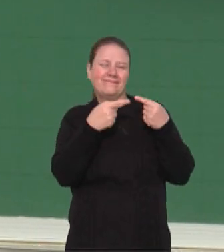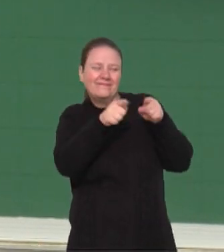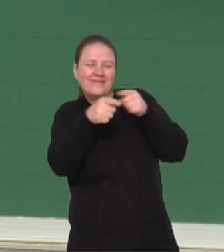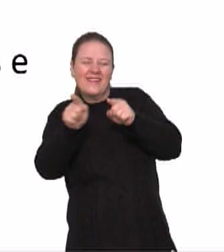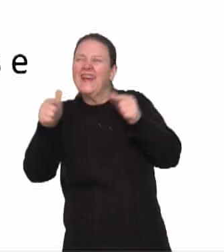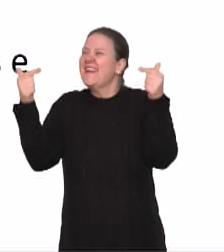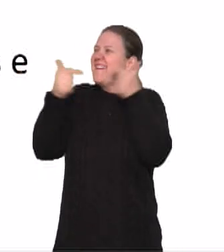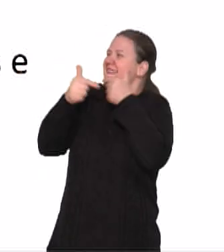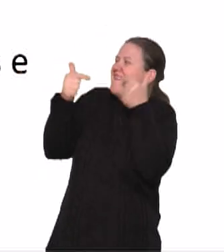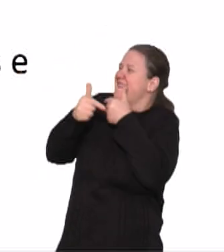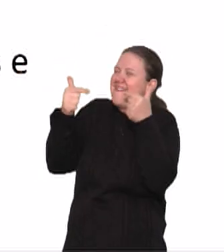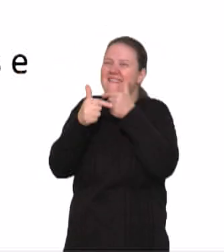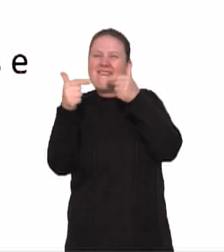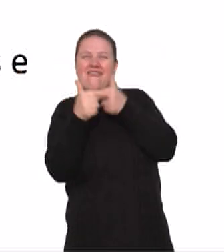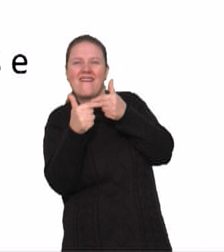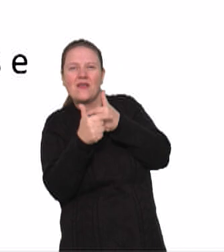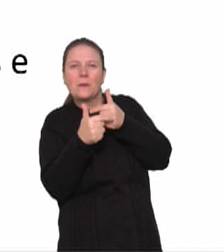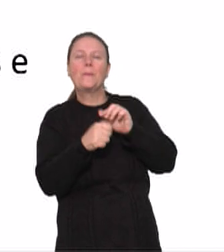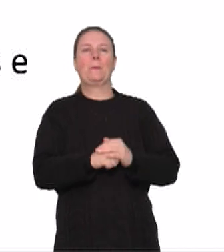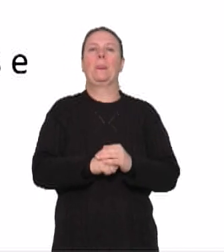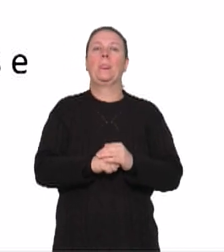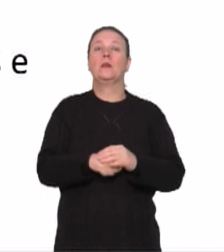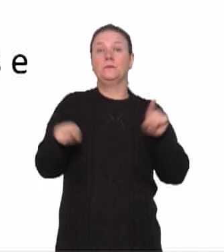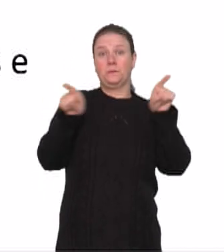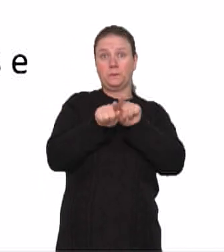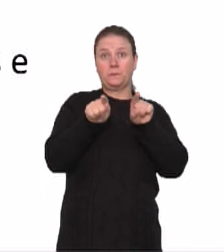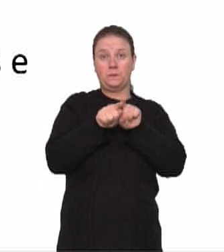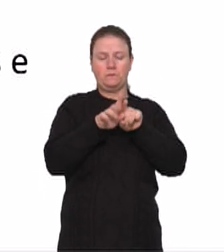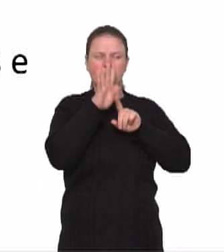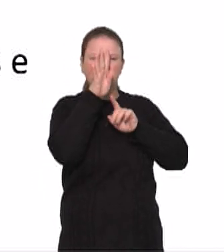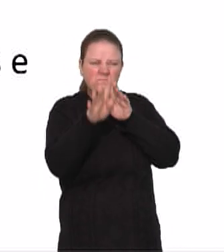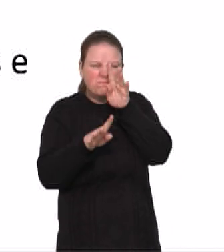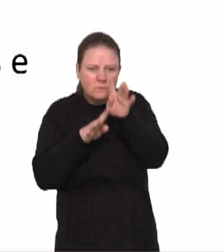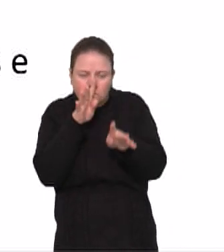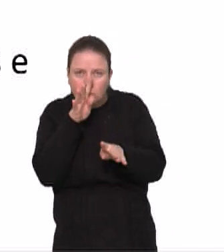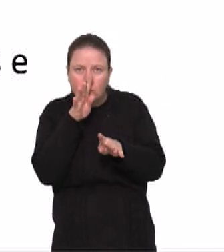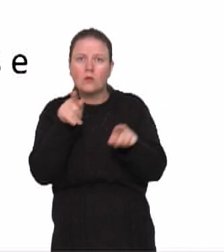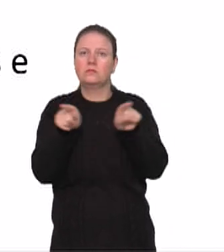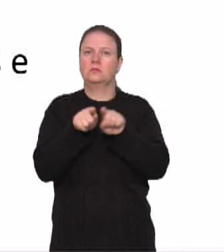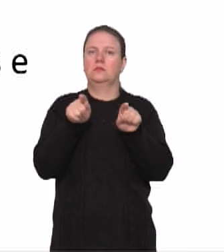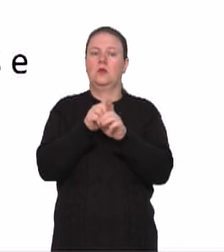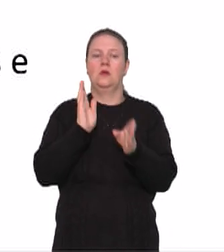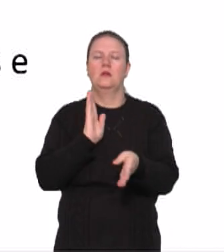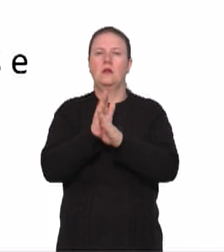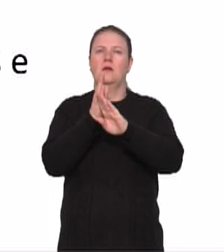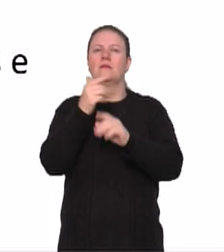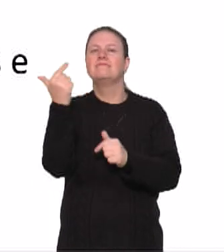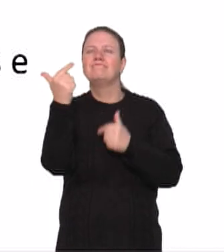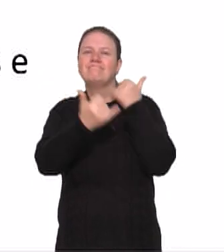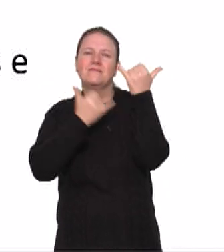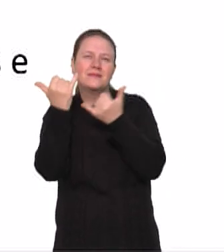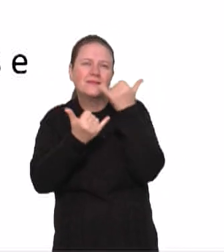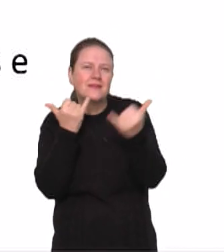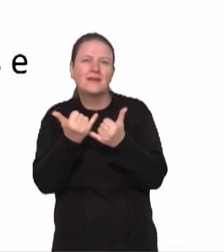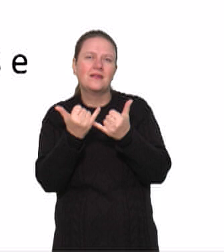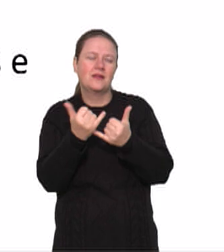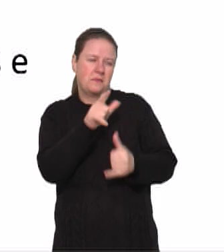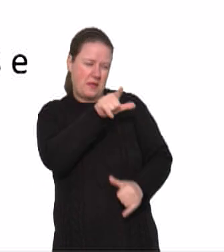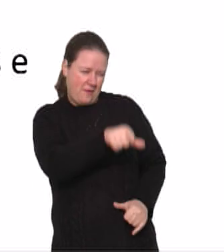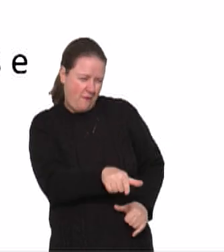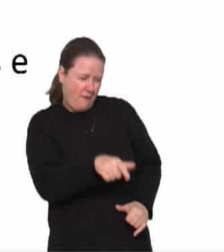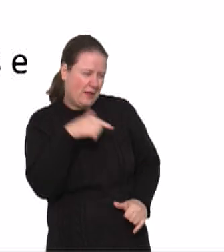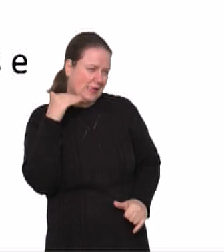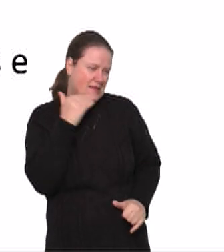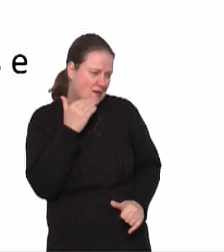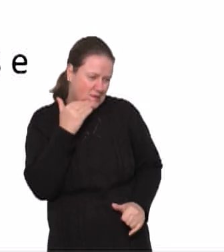de alguma coisa. Então, geralmente, criticar com comicidade por meio da sátira, os defeitos dos indivíduos